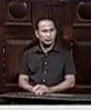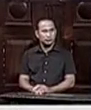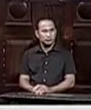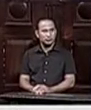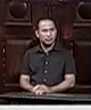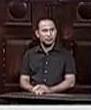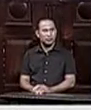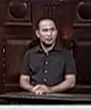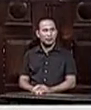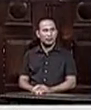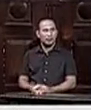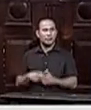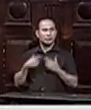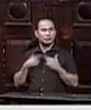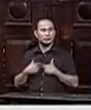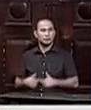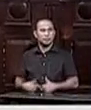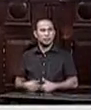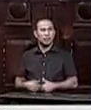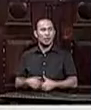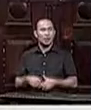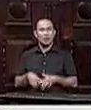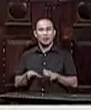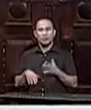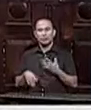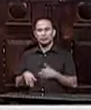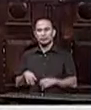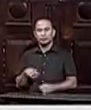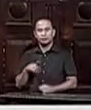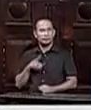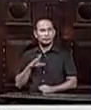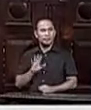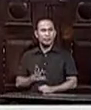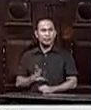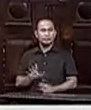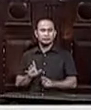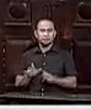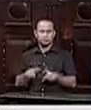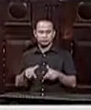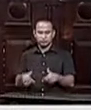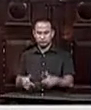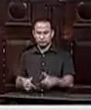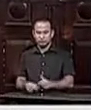as vítimas, algumas delas, das mais atuantes,